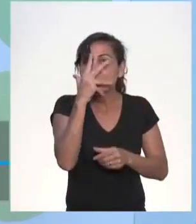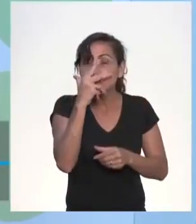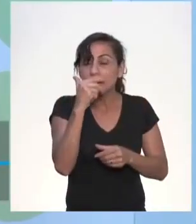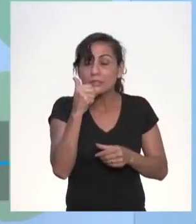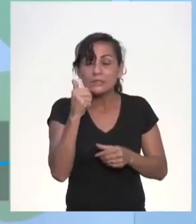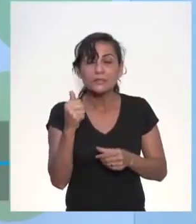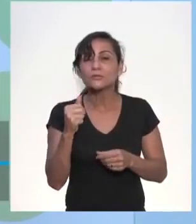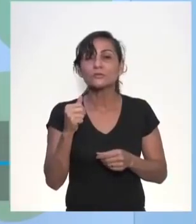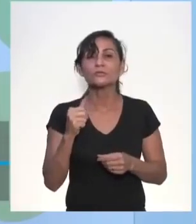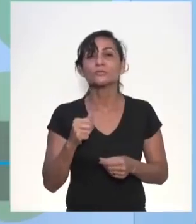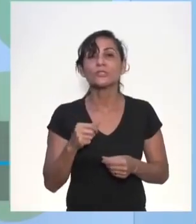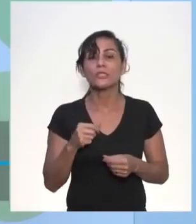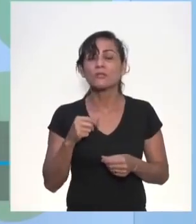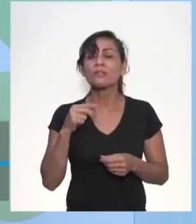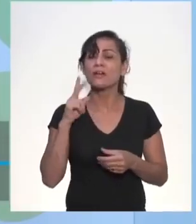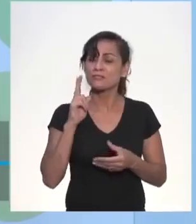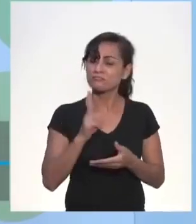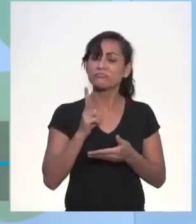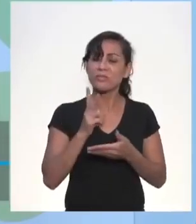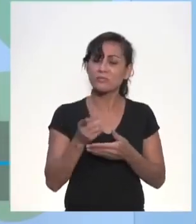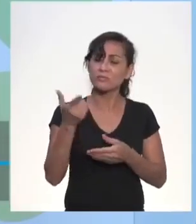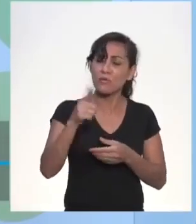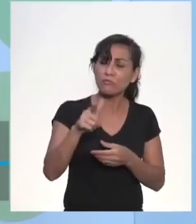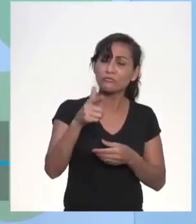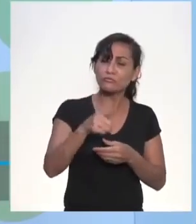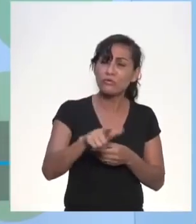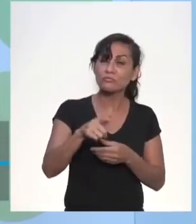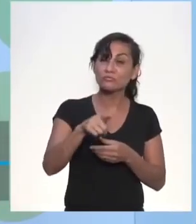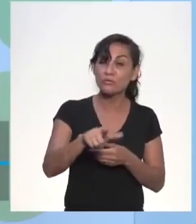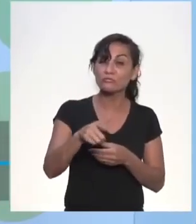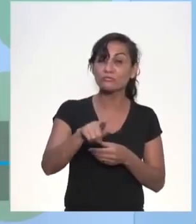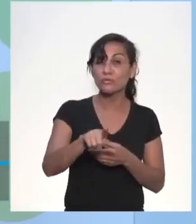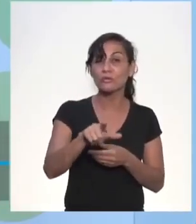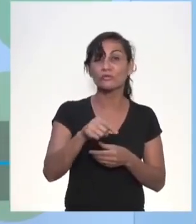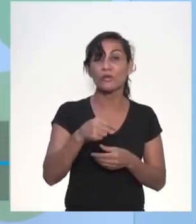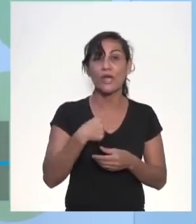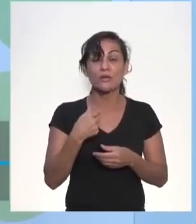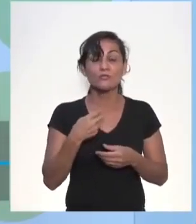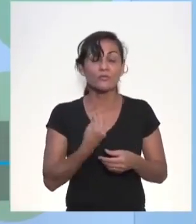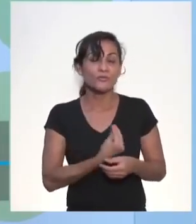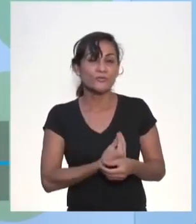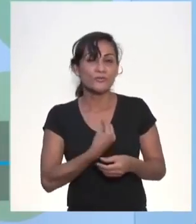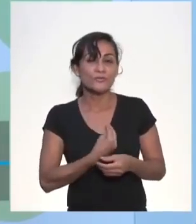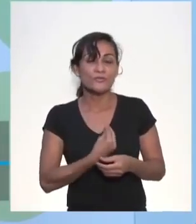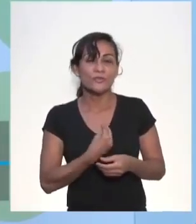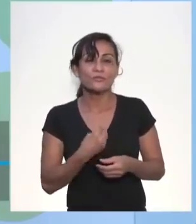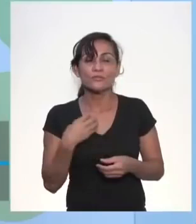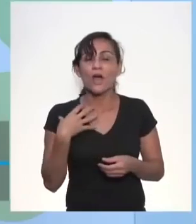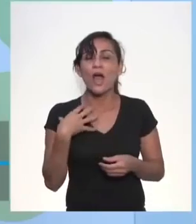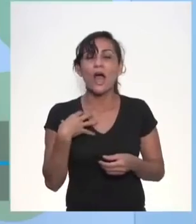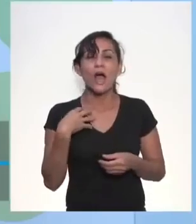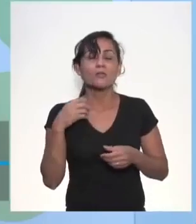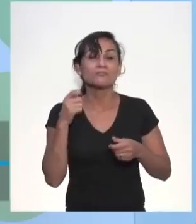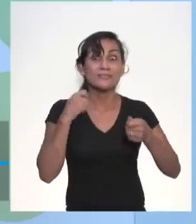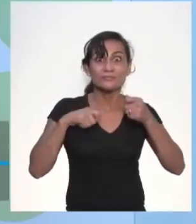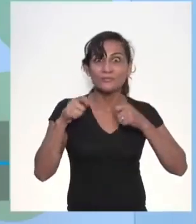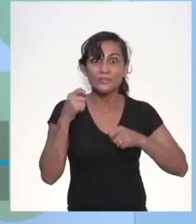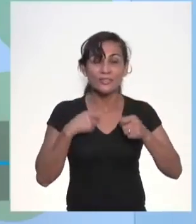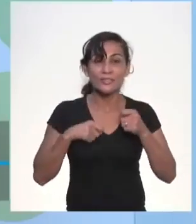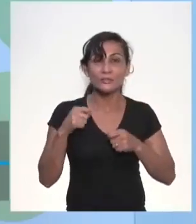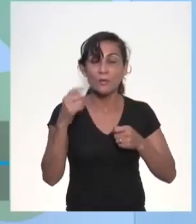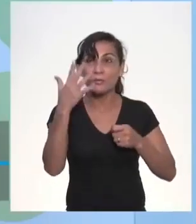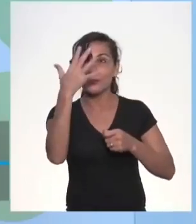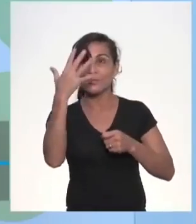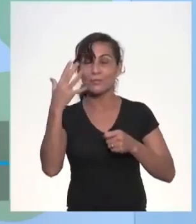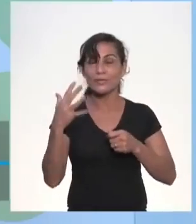né? E ele vai repetindo isso aí, logo depois ele fala de novo. Eu vivo adorando o meu anjo formoso, o brilho radioso que vão